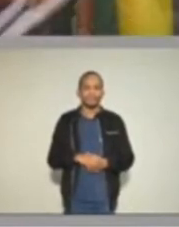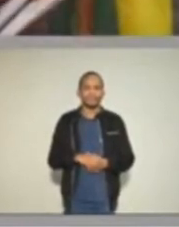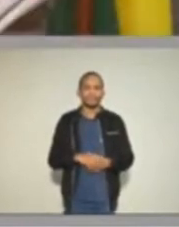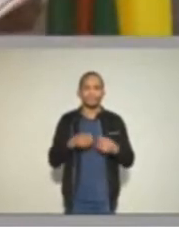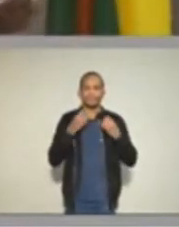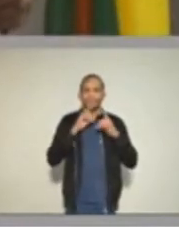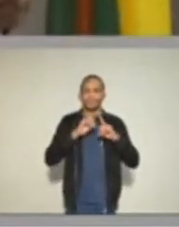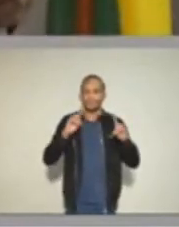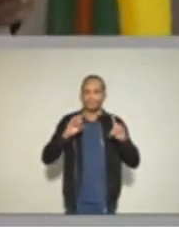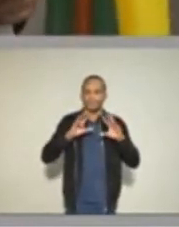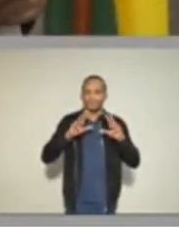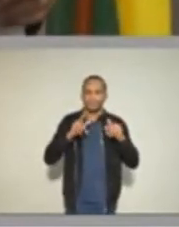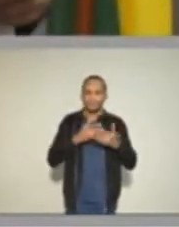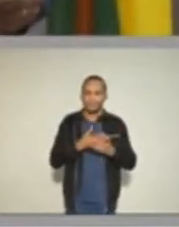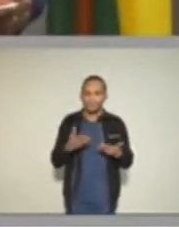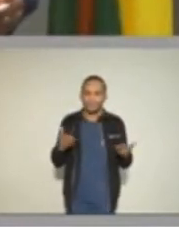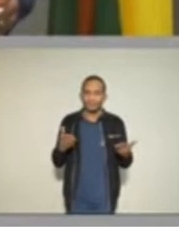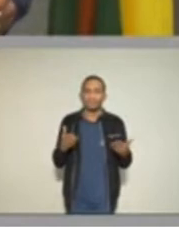Bom dia a todos.